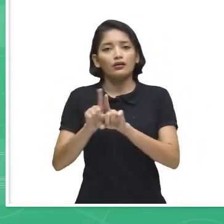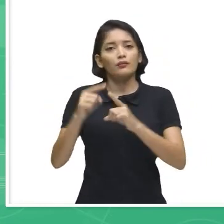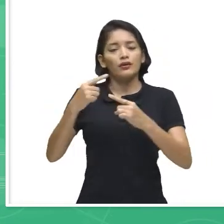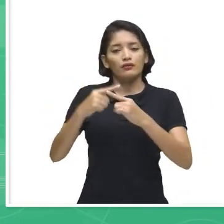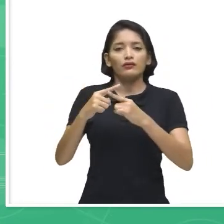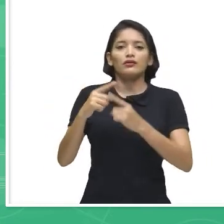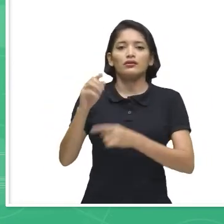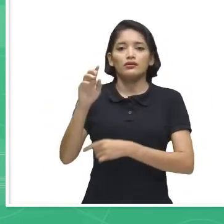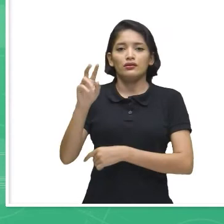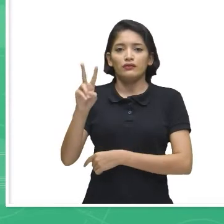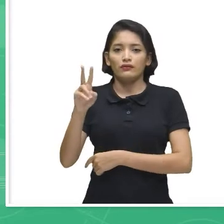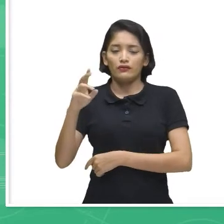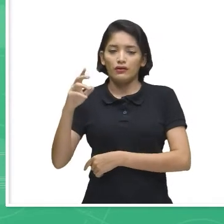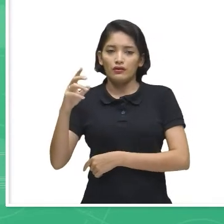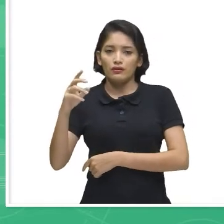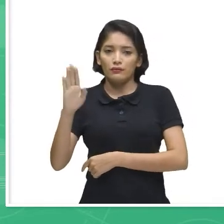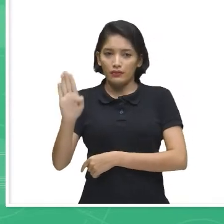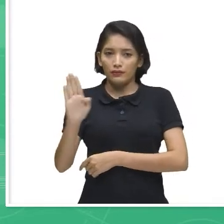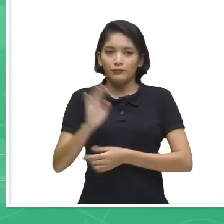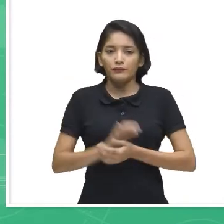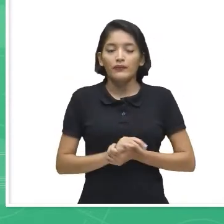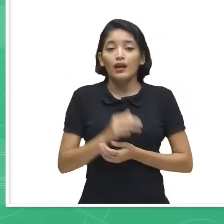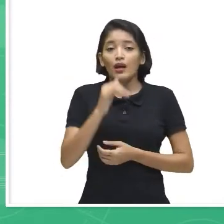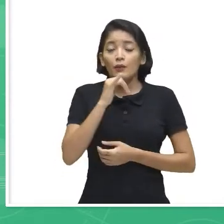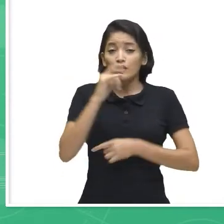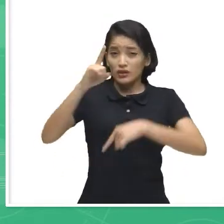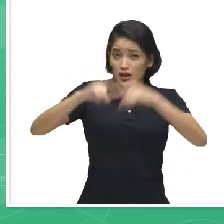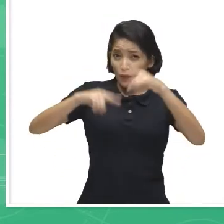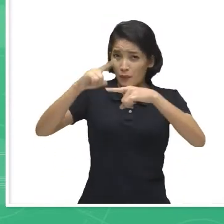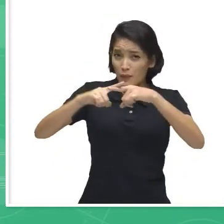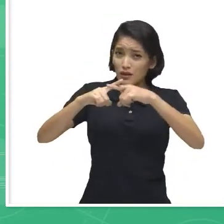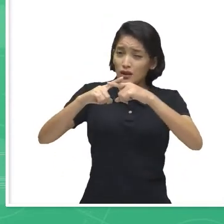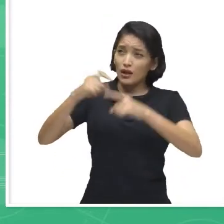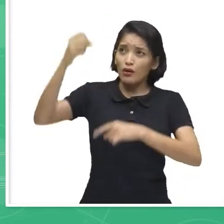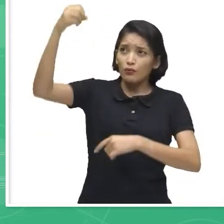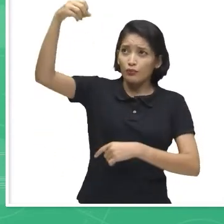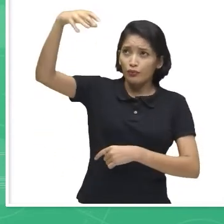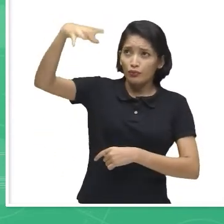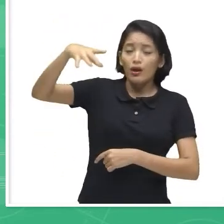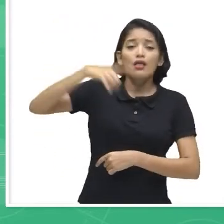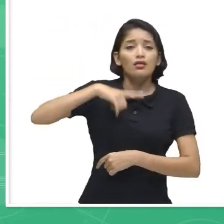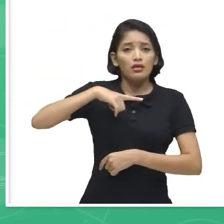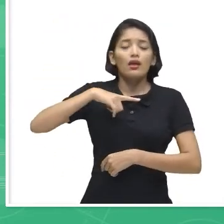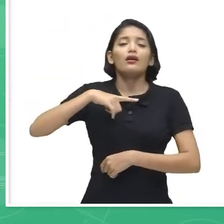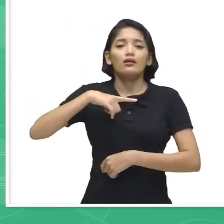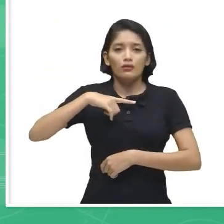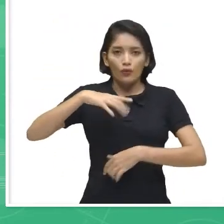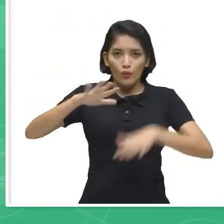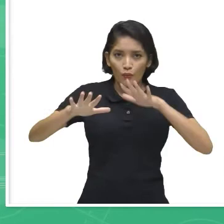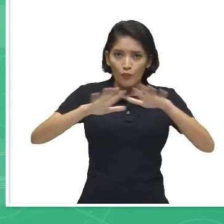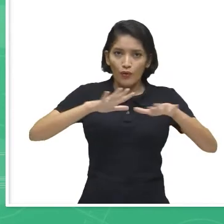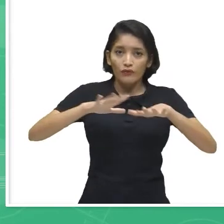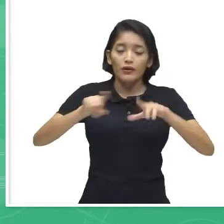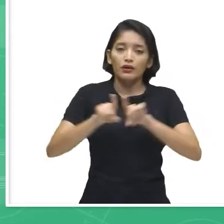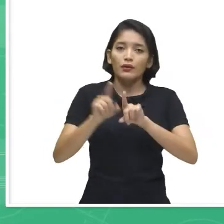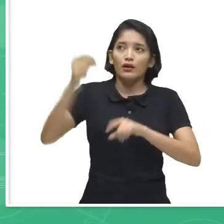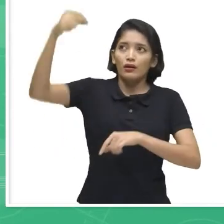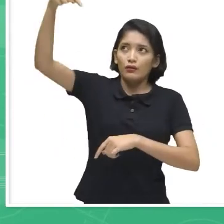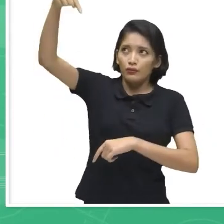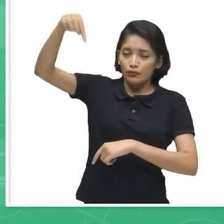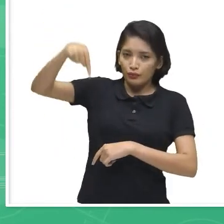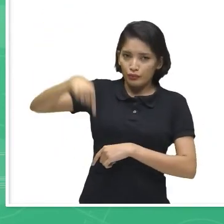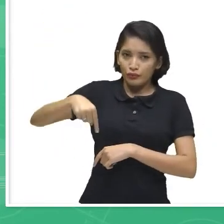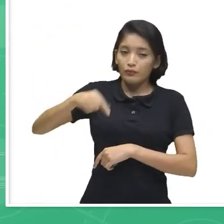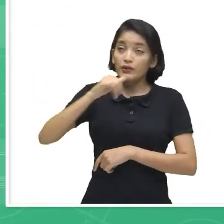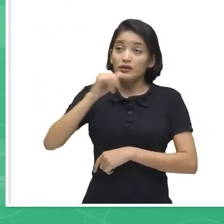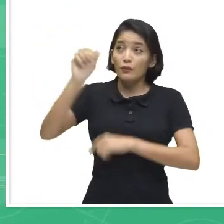uma massa, olha. Eu tenho aqui a massa. Se eu largar essa massa, ela inicia um movimento vertical e para baixo. Ela vai sair de um potencial